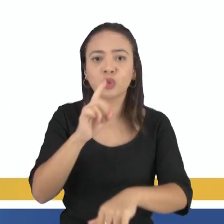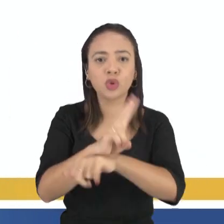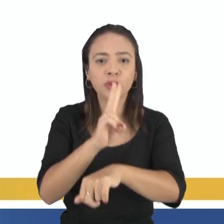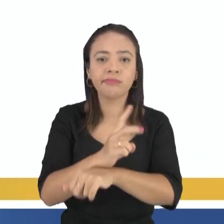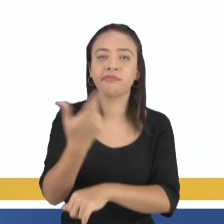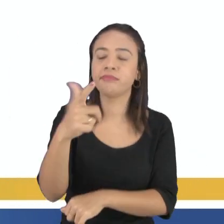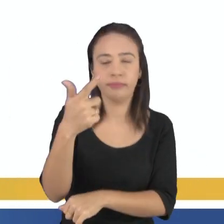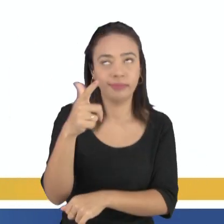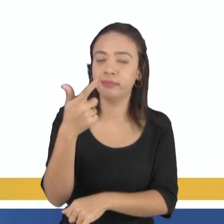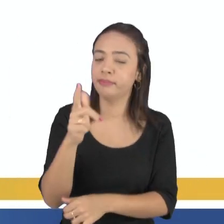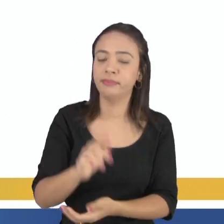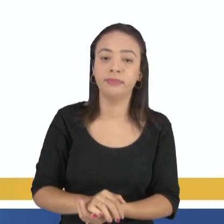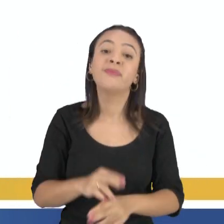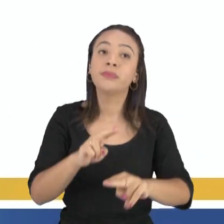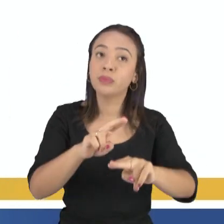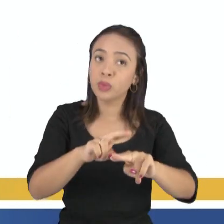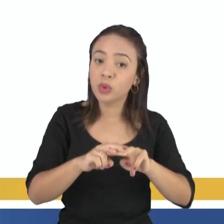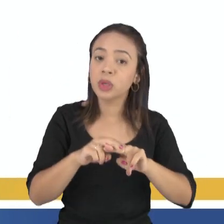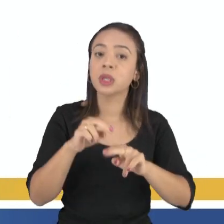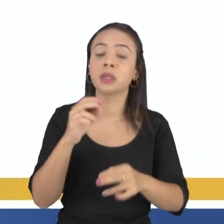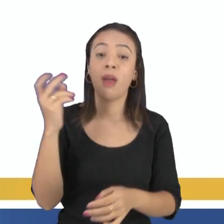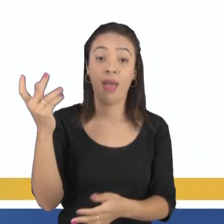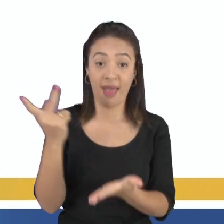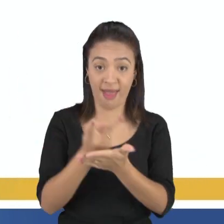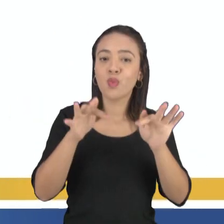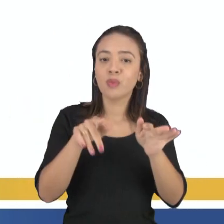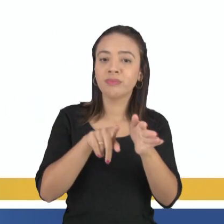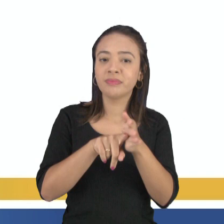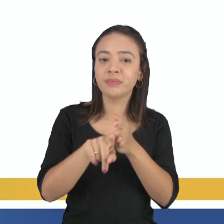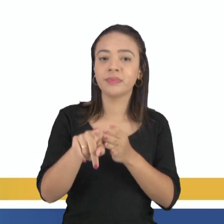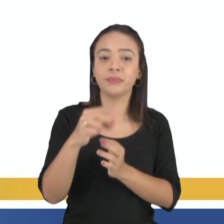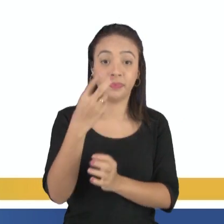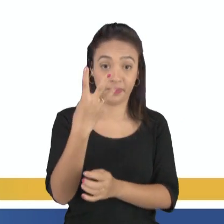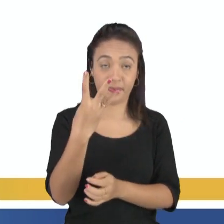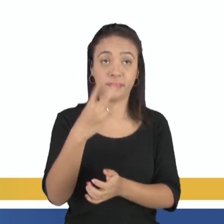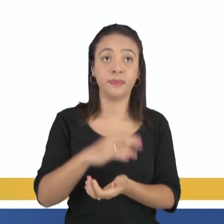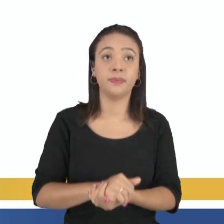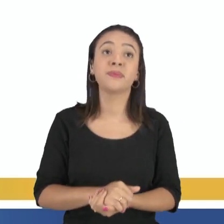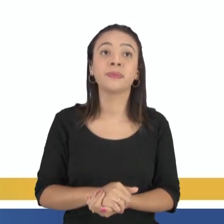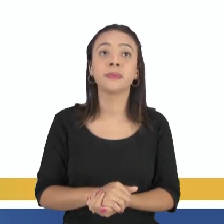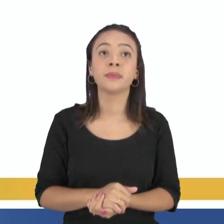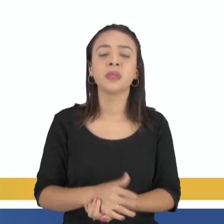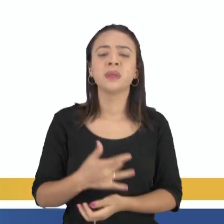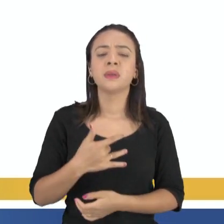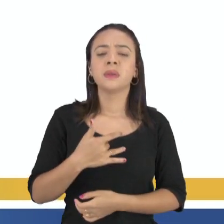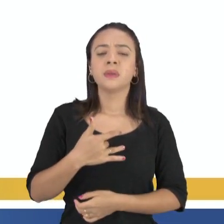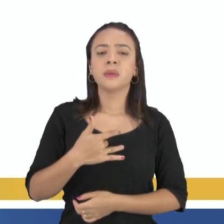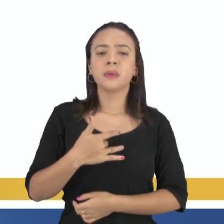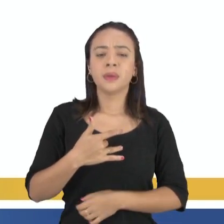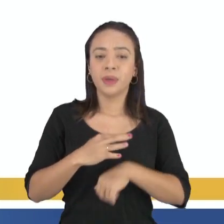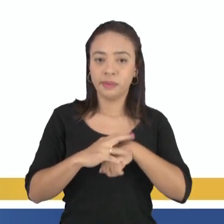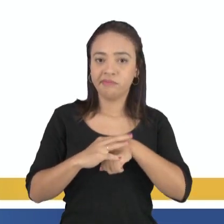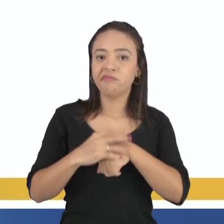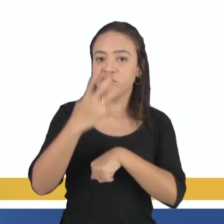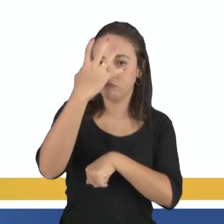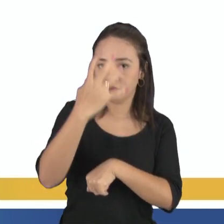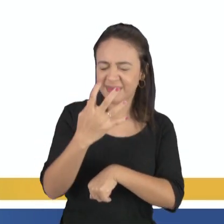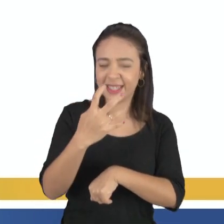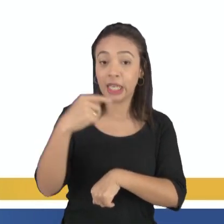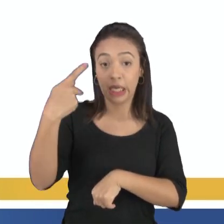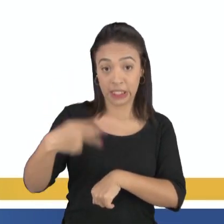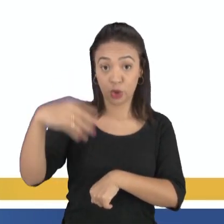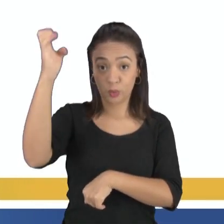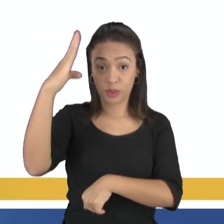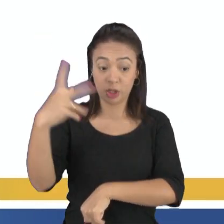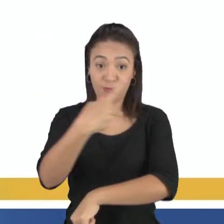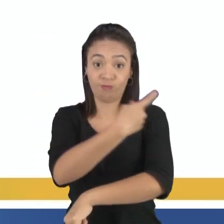como alternativa incorreta, vamos ter a alternativa C. Questão 3. A tuberculose é uma doença grave de vacinação